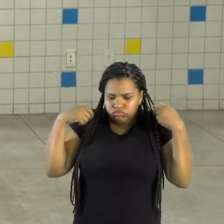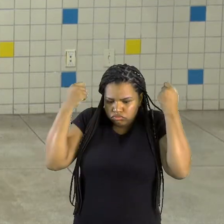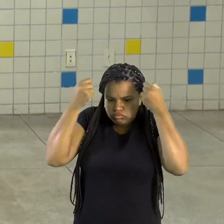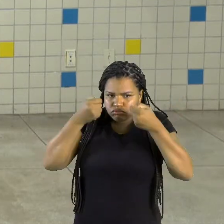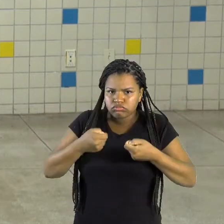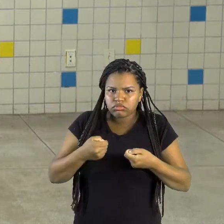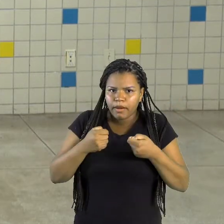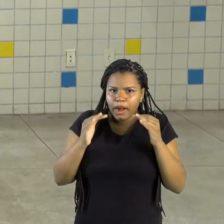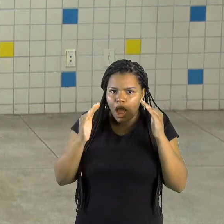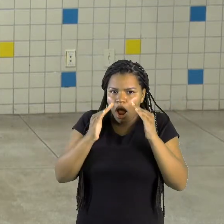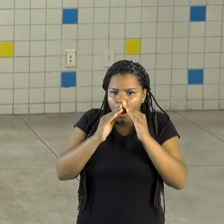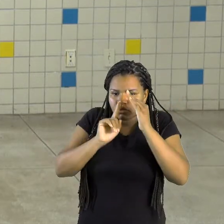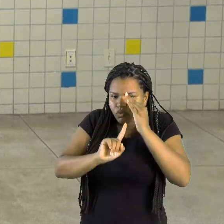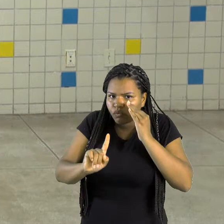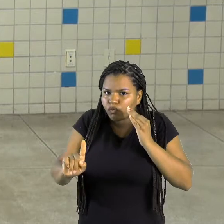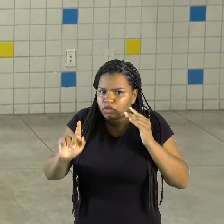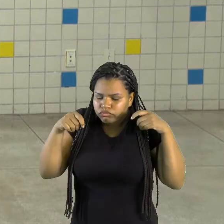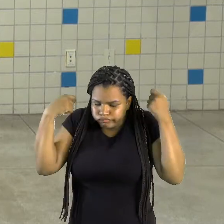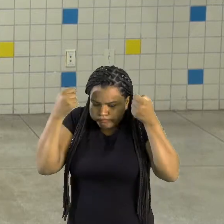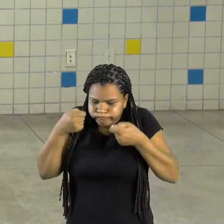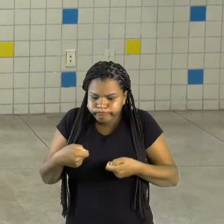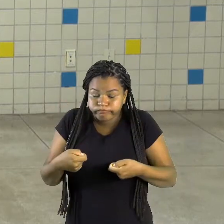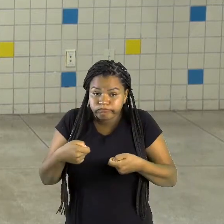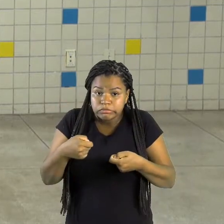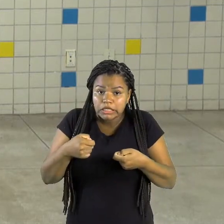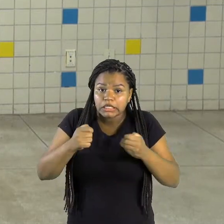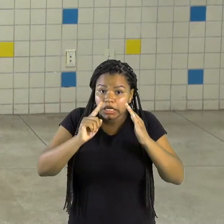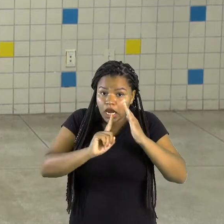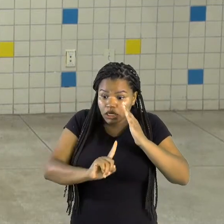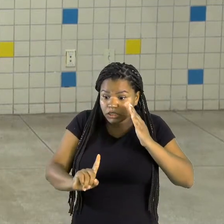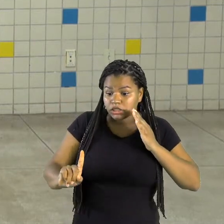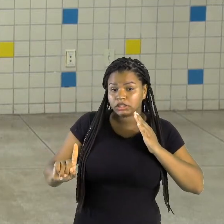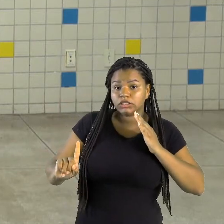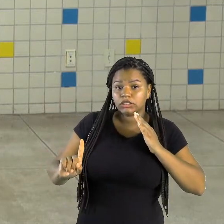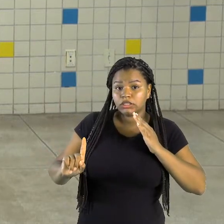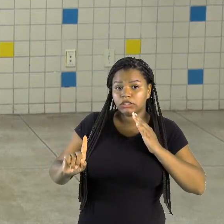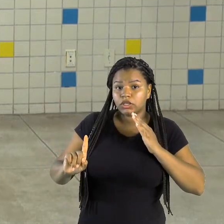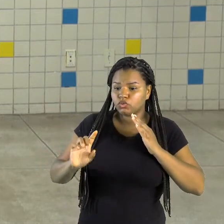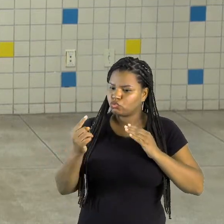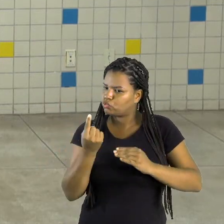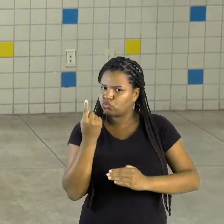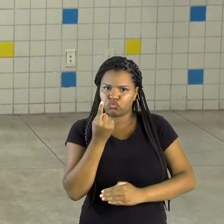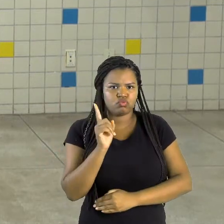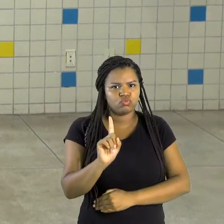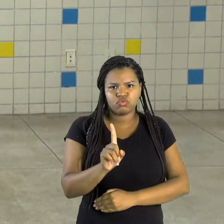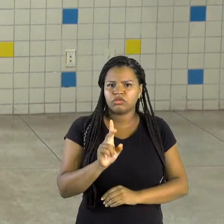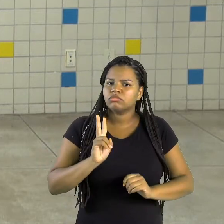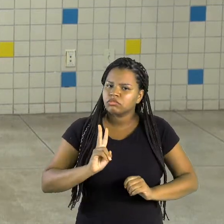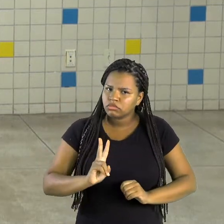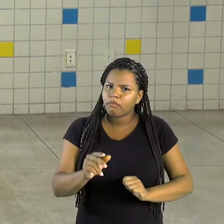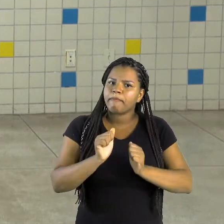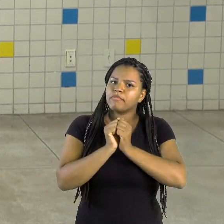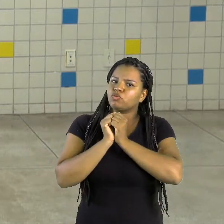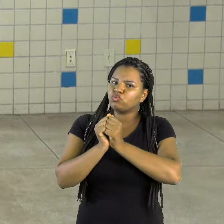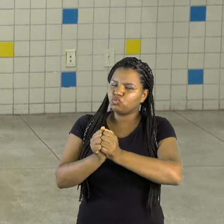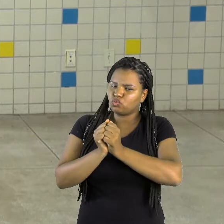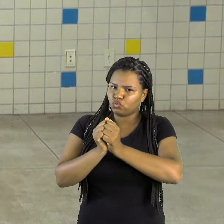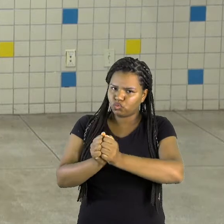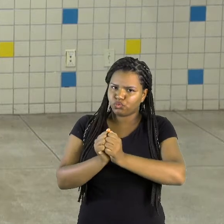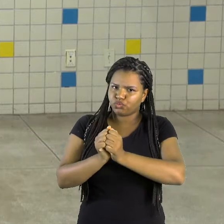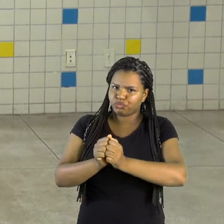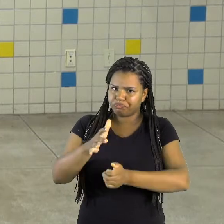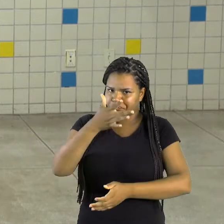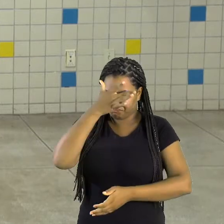suas casas. E quando saíam de suas casas, geralmente não saíam sozinhas, eram sempre acompanhadas por